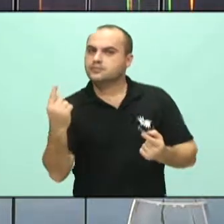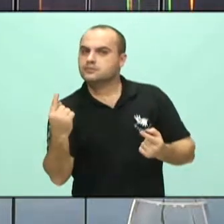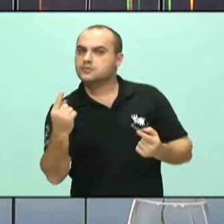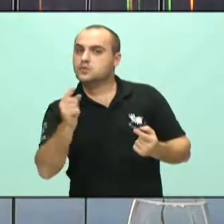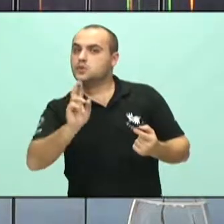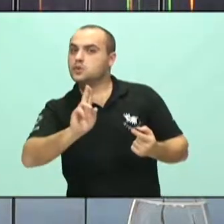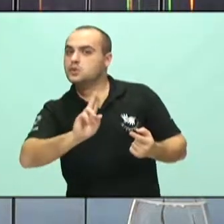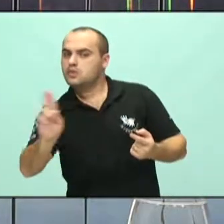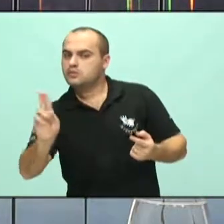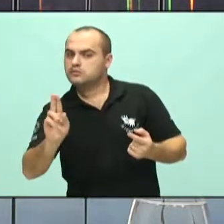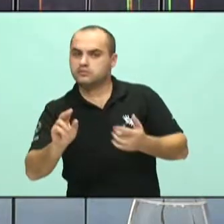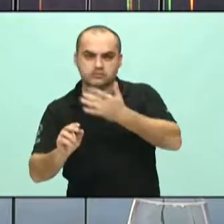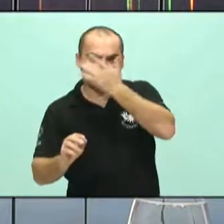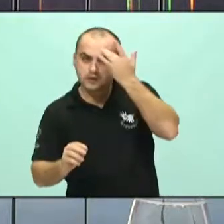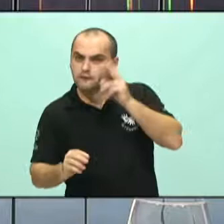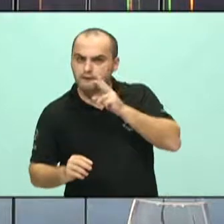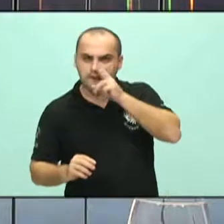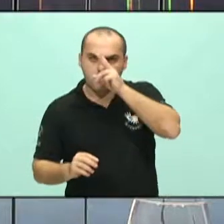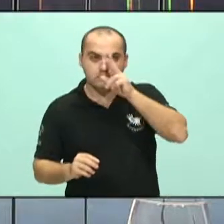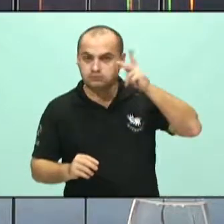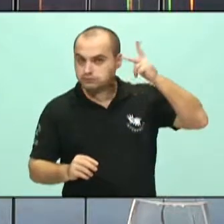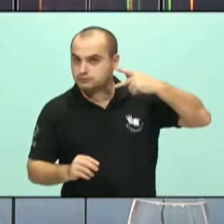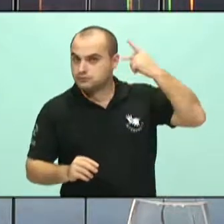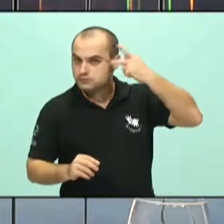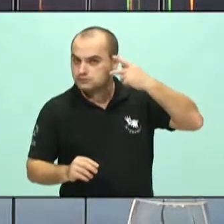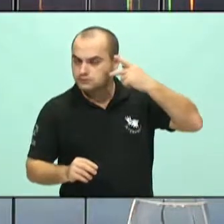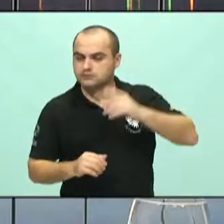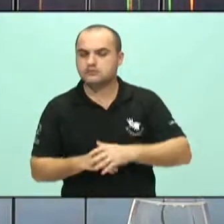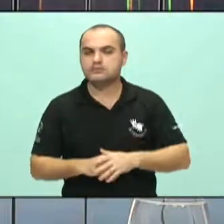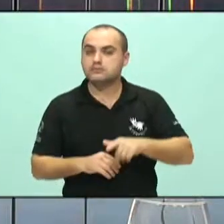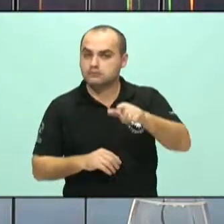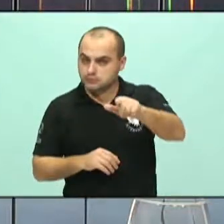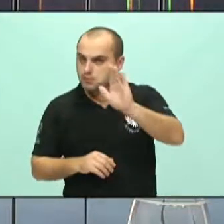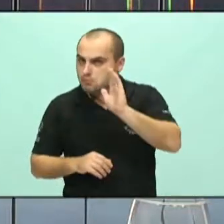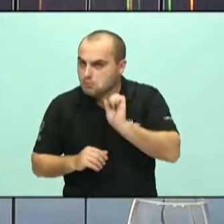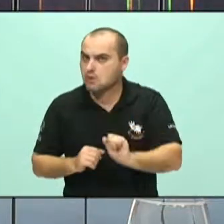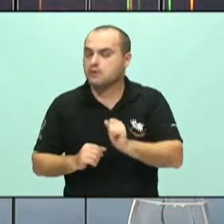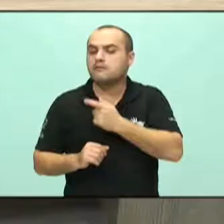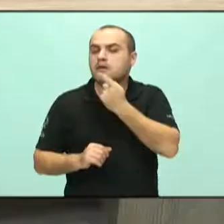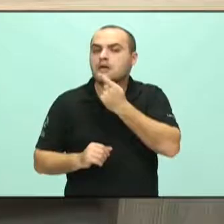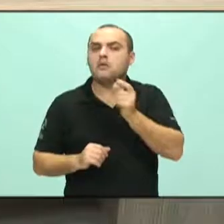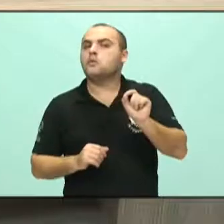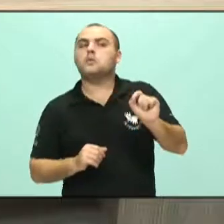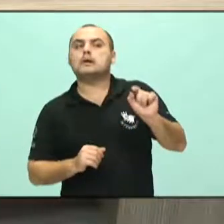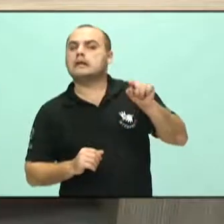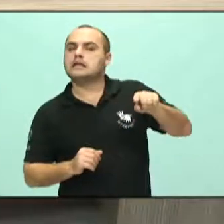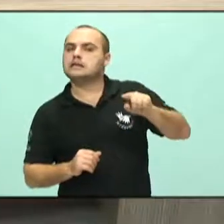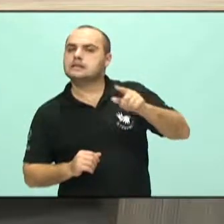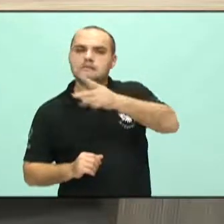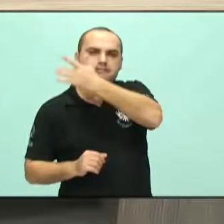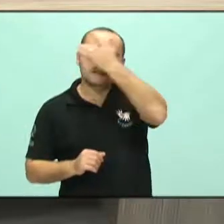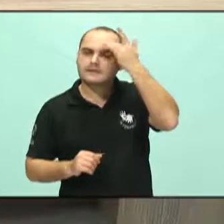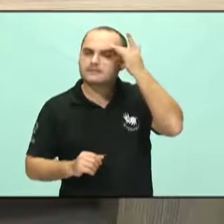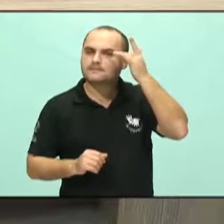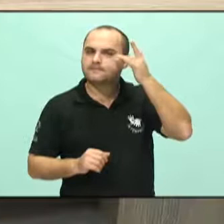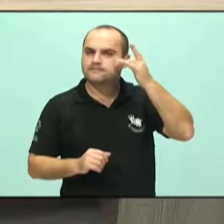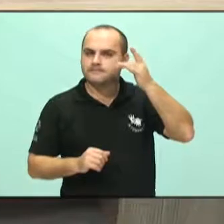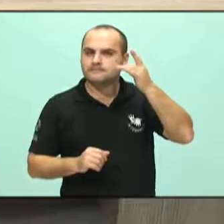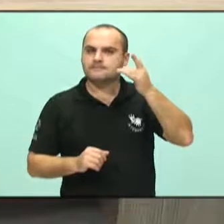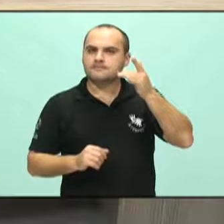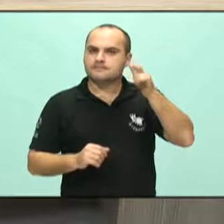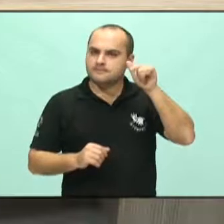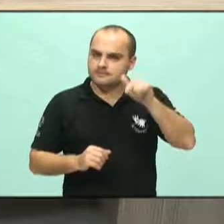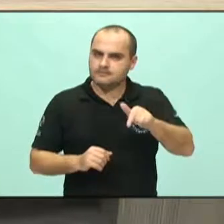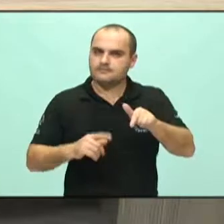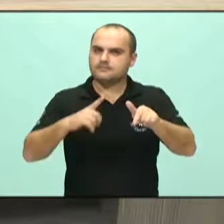com o passar dos anos, fortes na política. Você pode falar o que contribuiu para que Itajaí fosse seja um